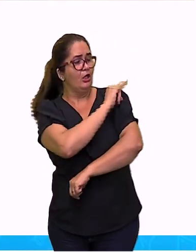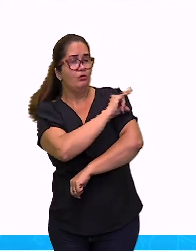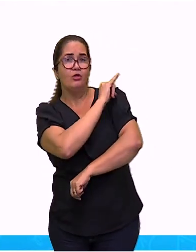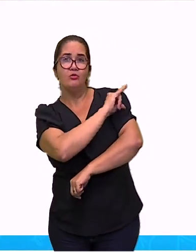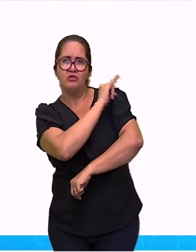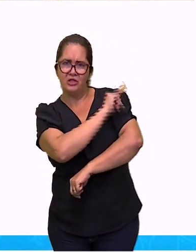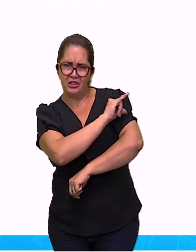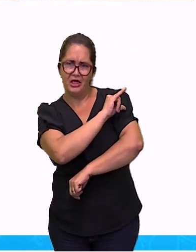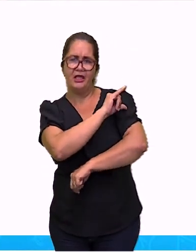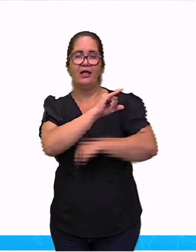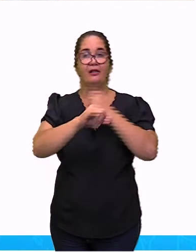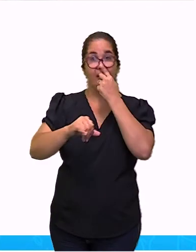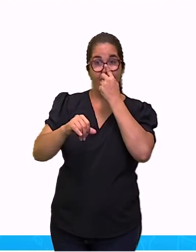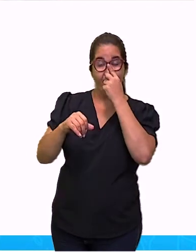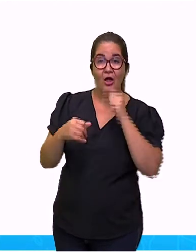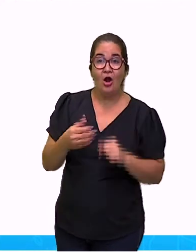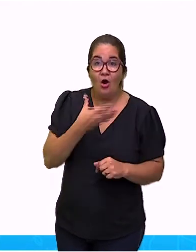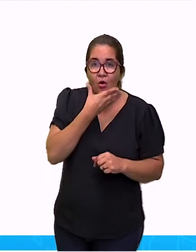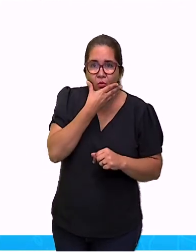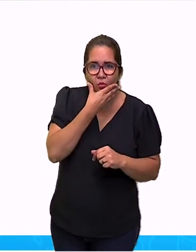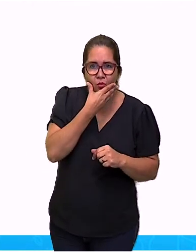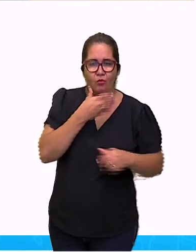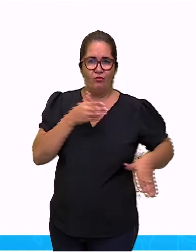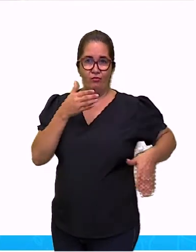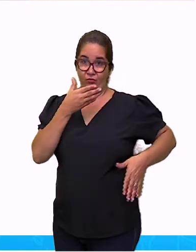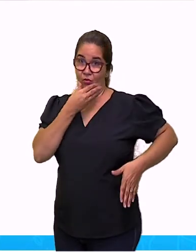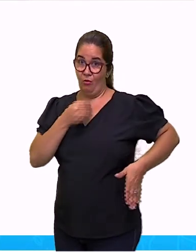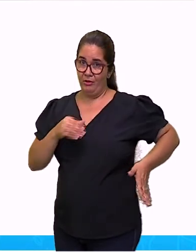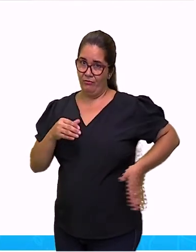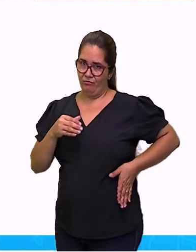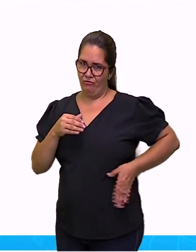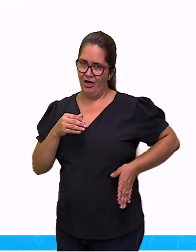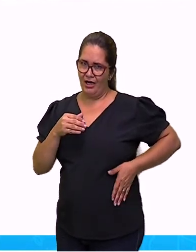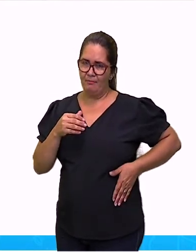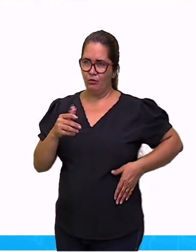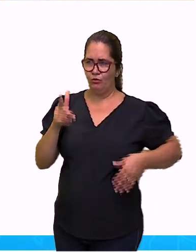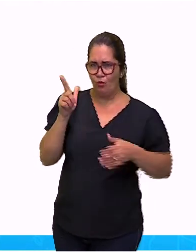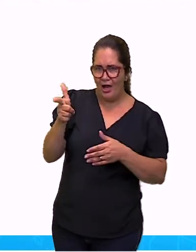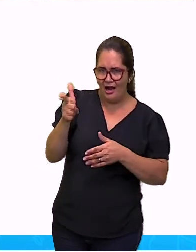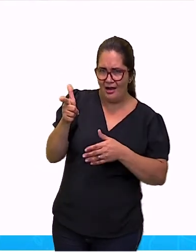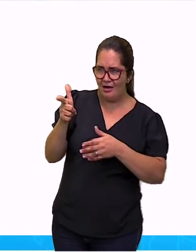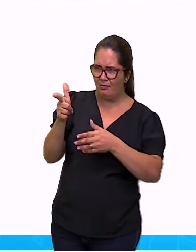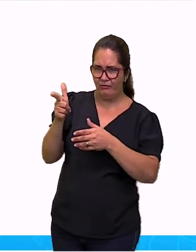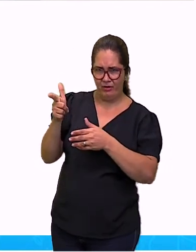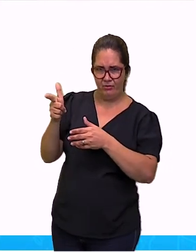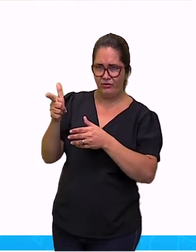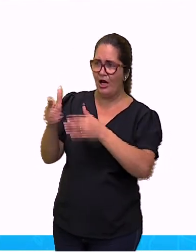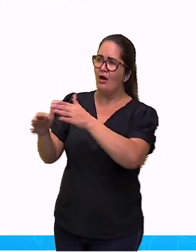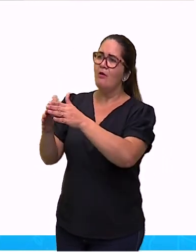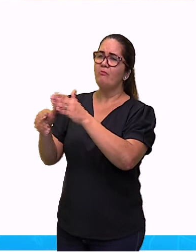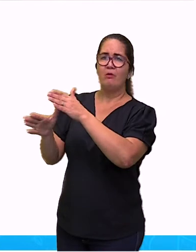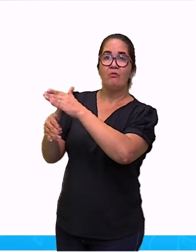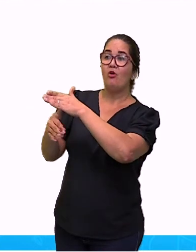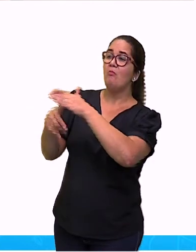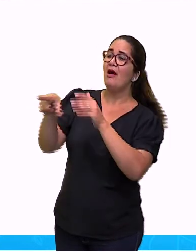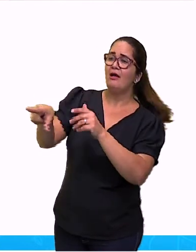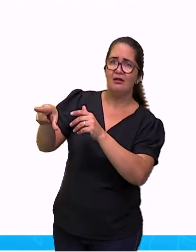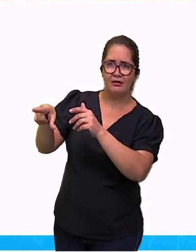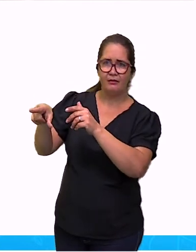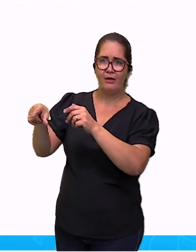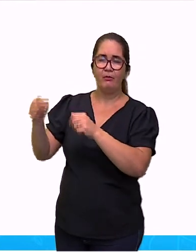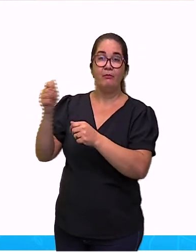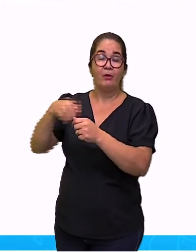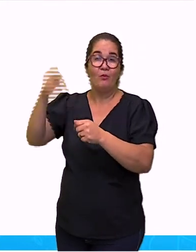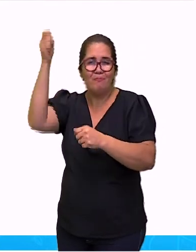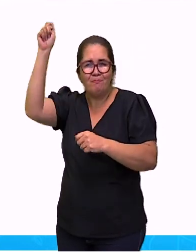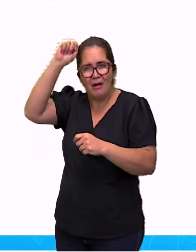ele foi golpeado na cabeça. Ele resistiu a esse golpe, mas 3 meses após, ele faleceu. Ele